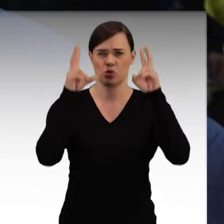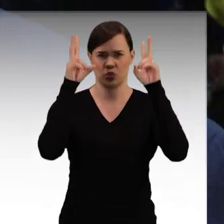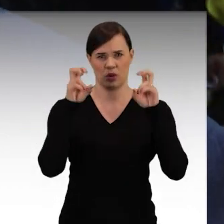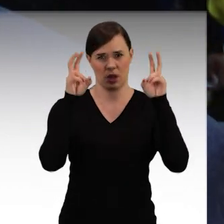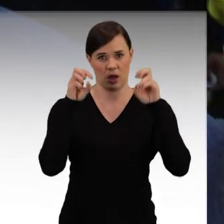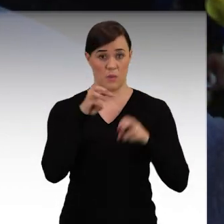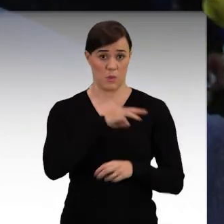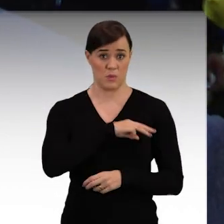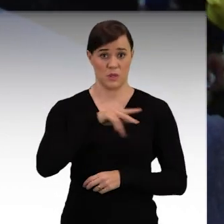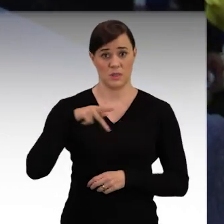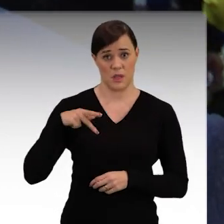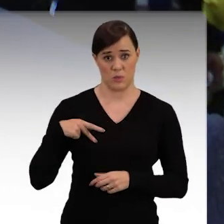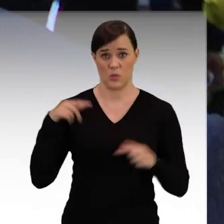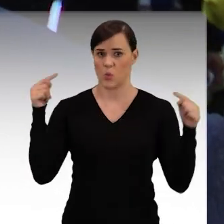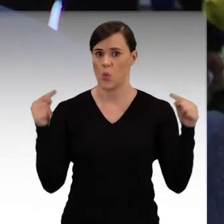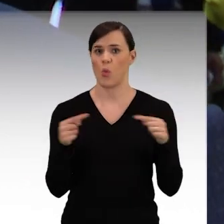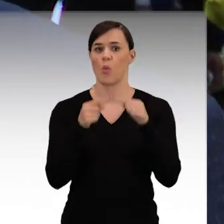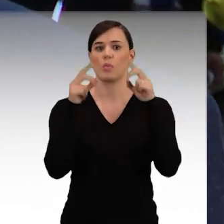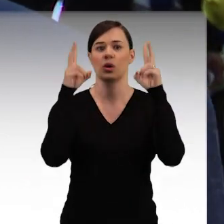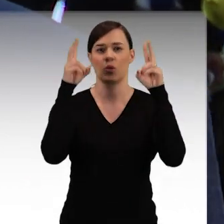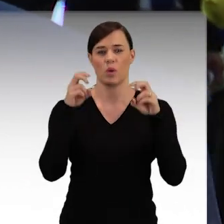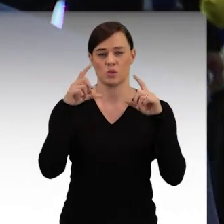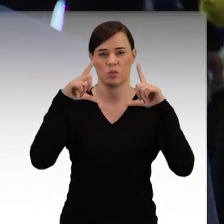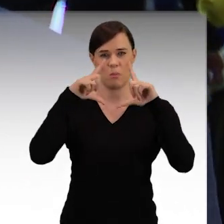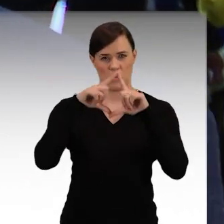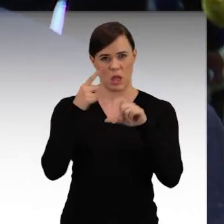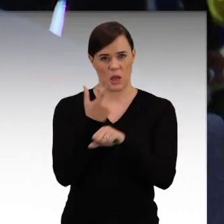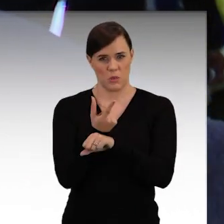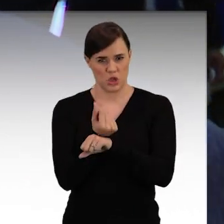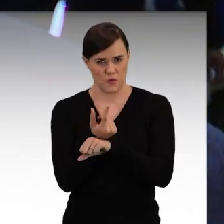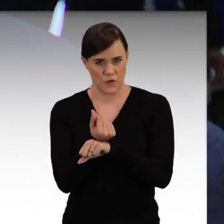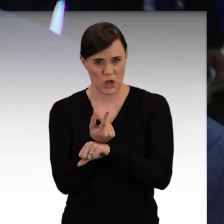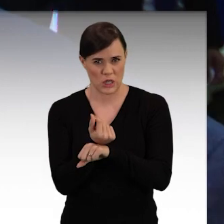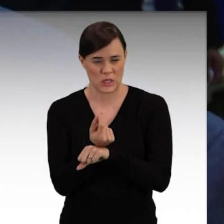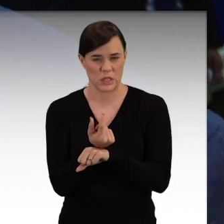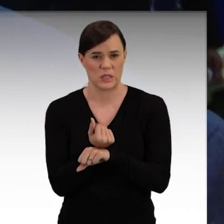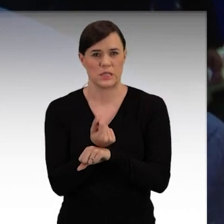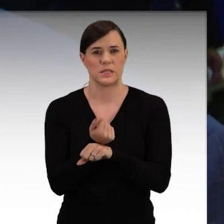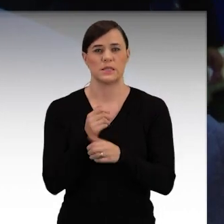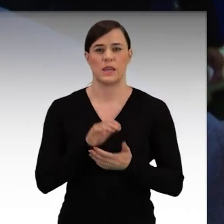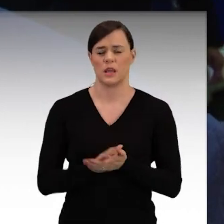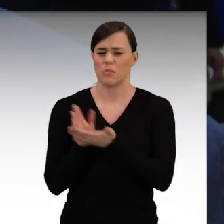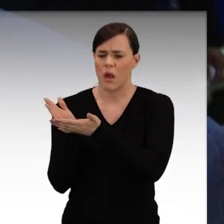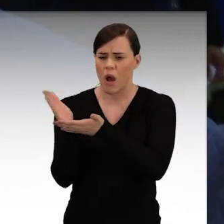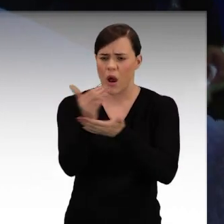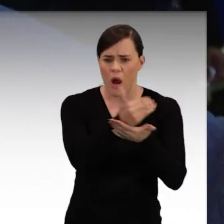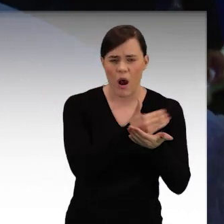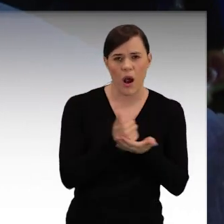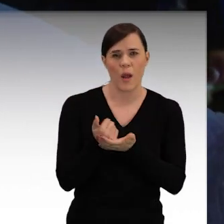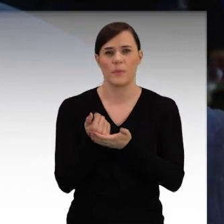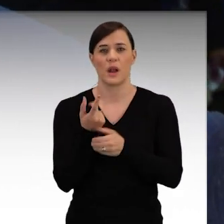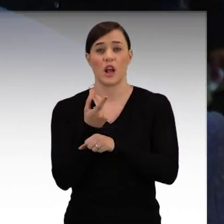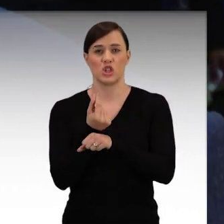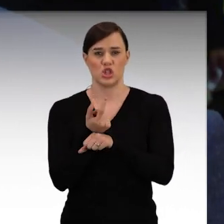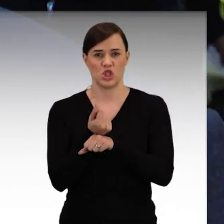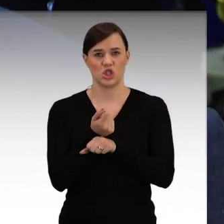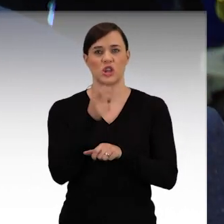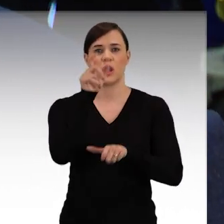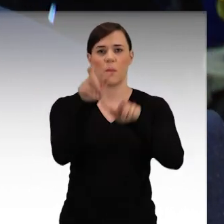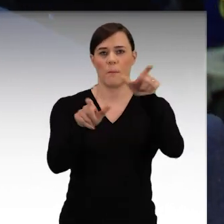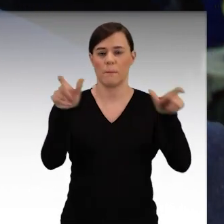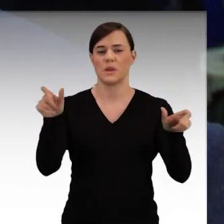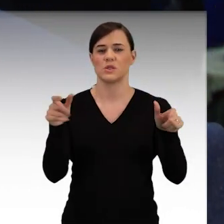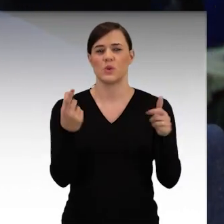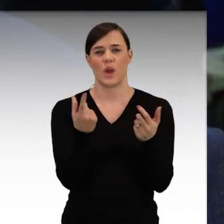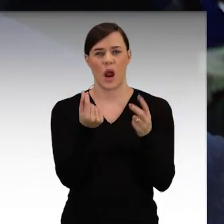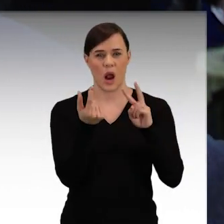o Ministério Público ligado a esse assunto são pirâmides financeiras, porque o pretexto da vez para captar dinheiro do grande público